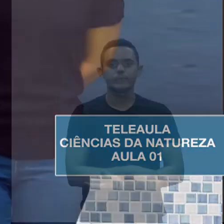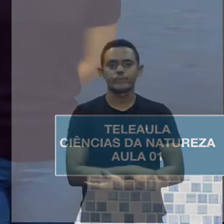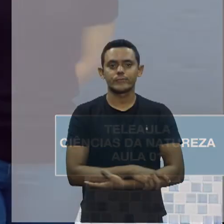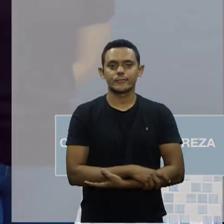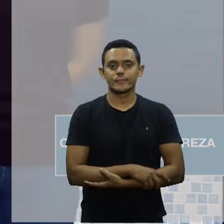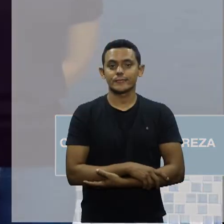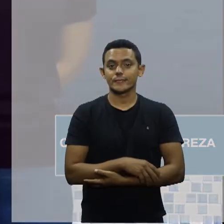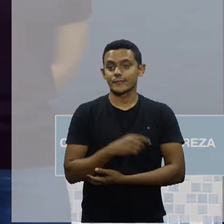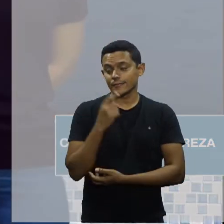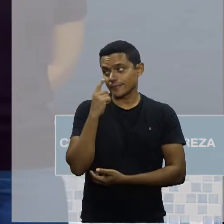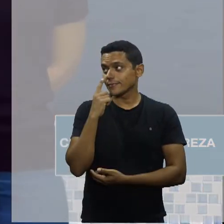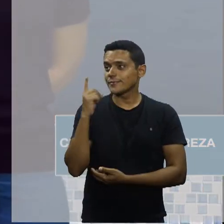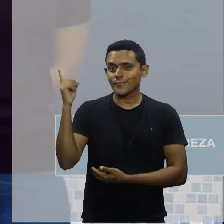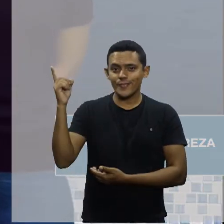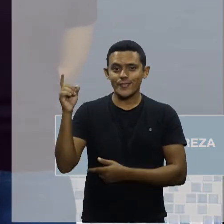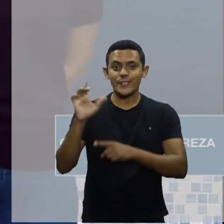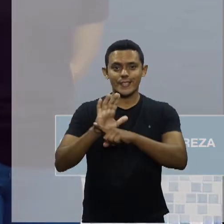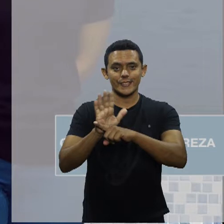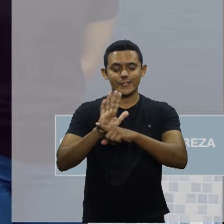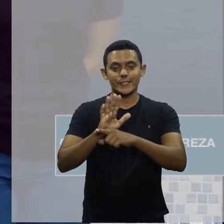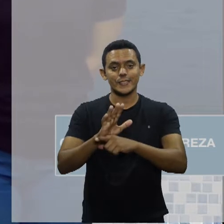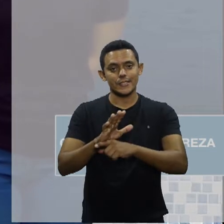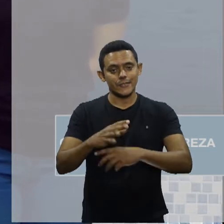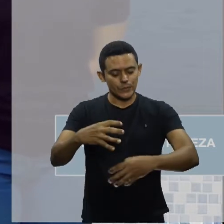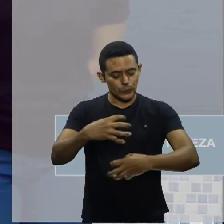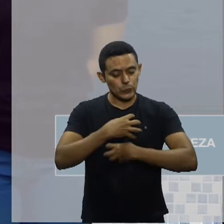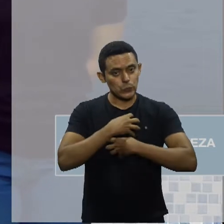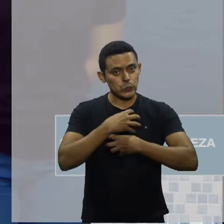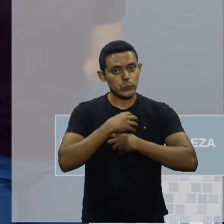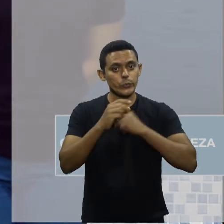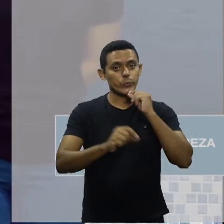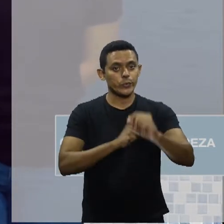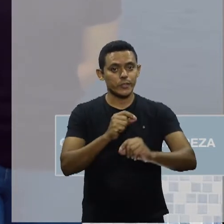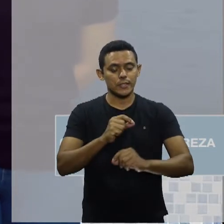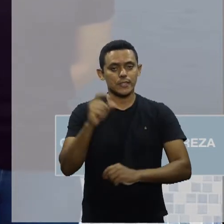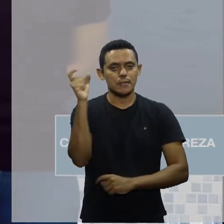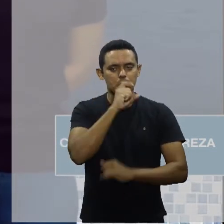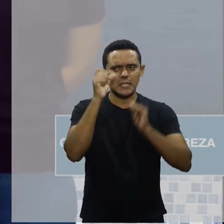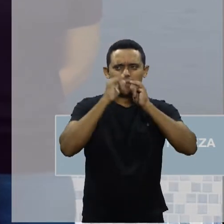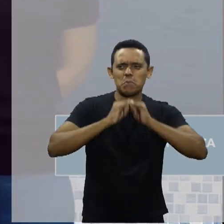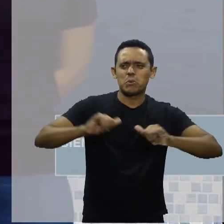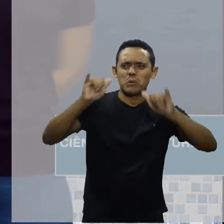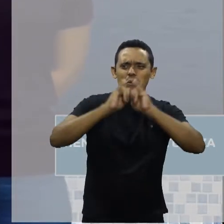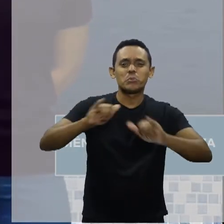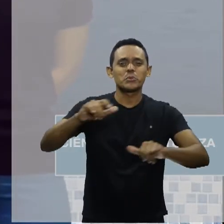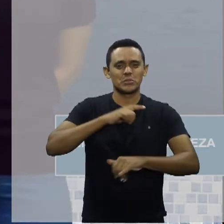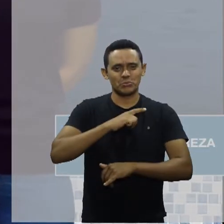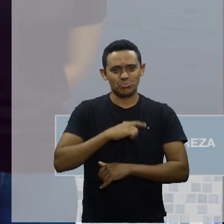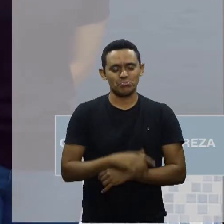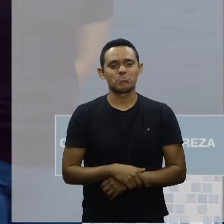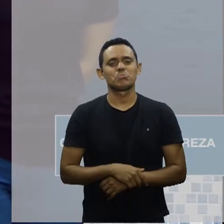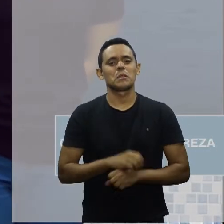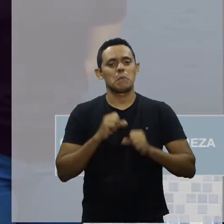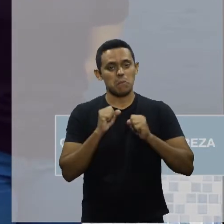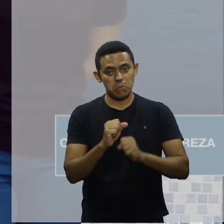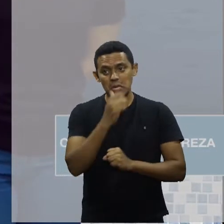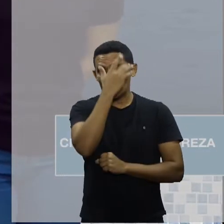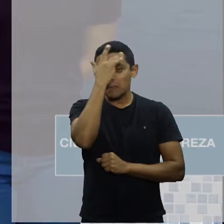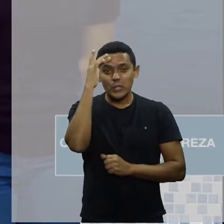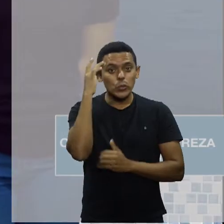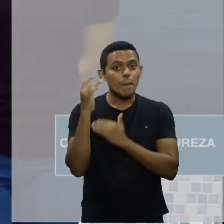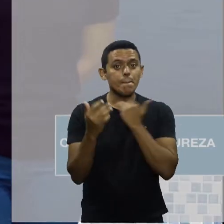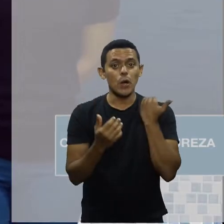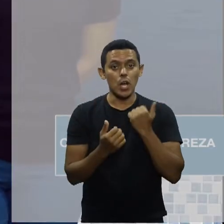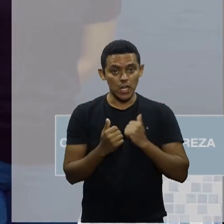Então, pessoal, vocês viram aí o impacto de uma notícia falsa, né? Esse impacto, ele pode causar a